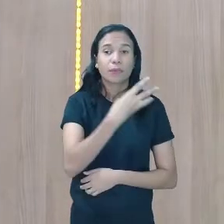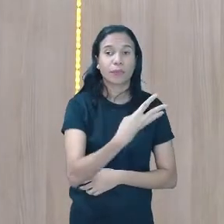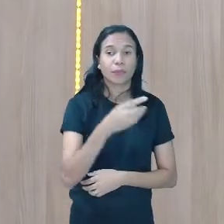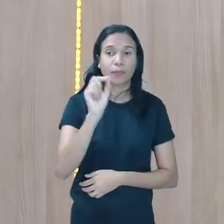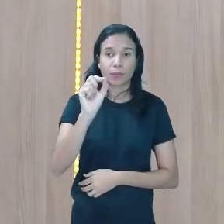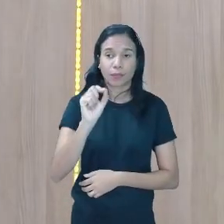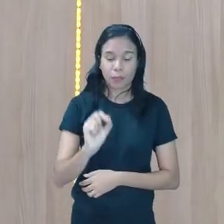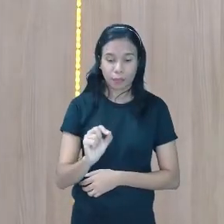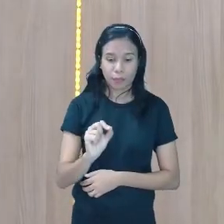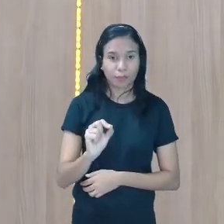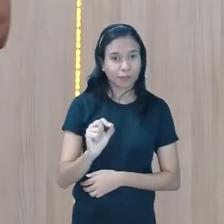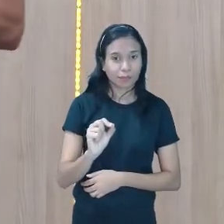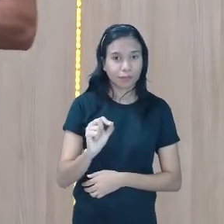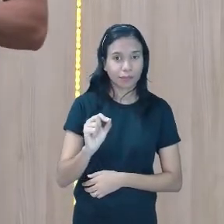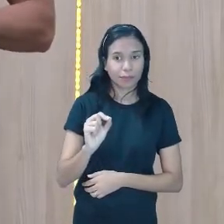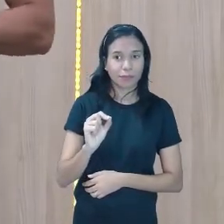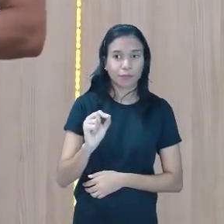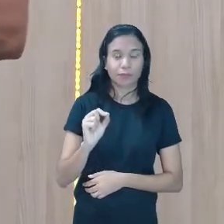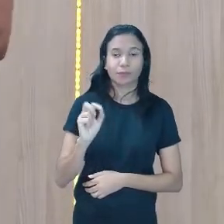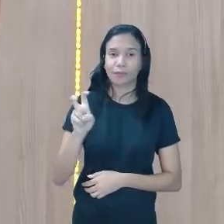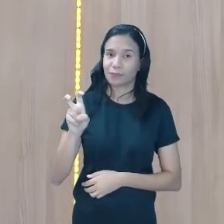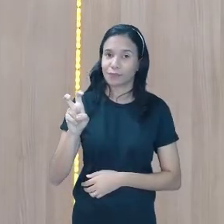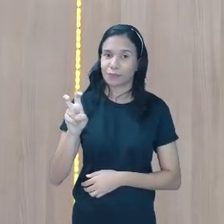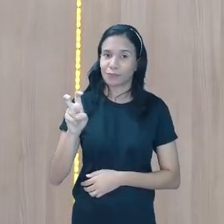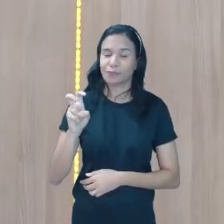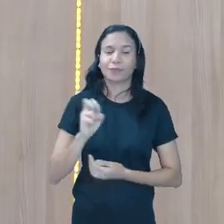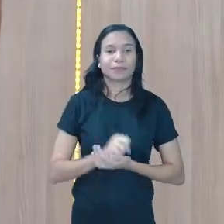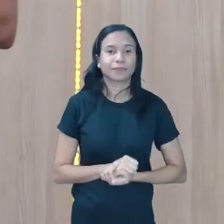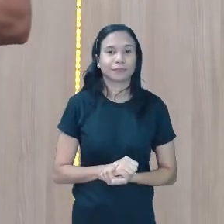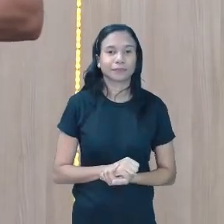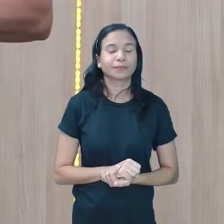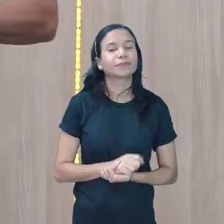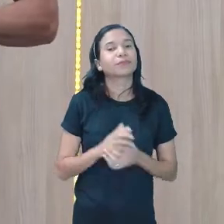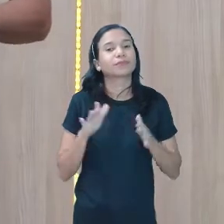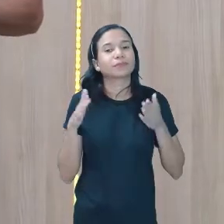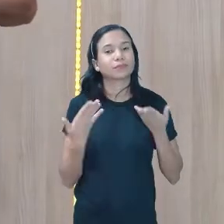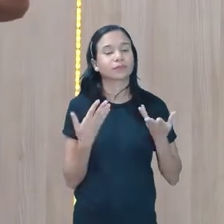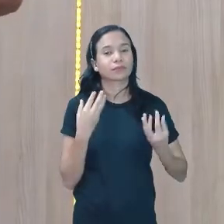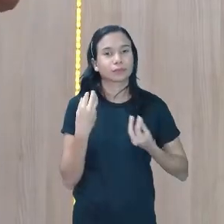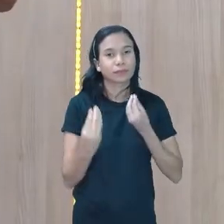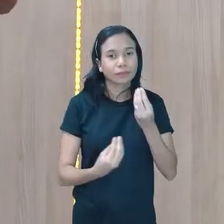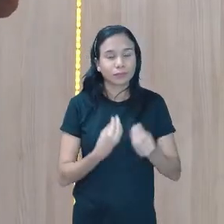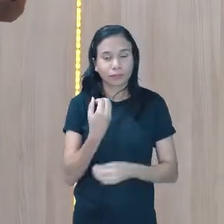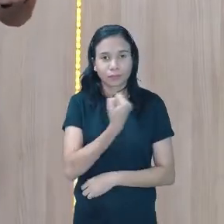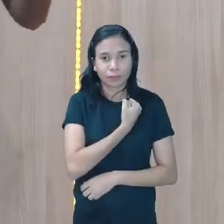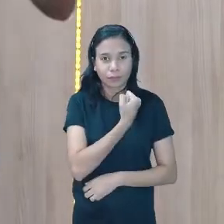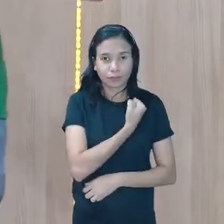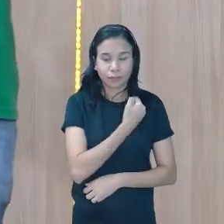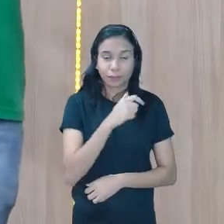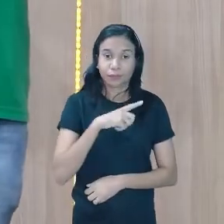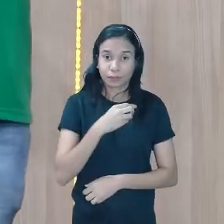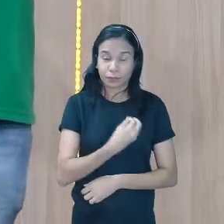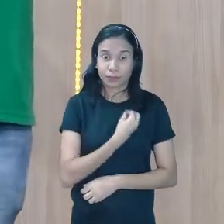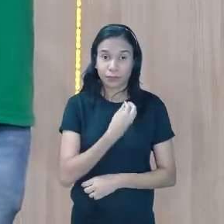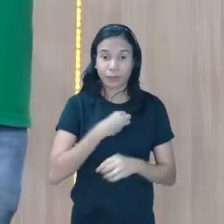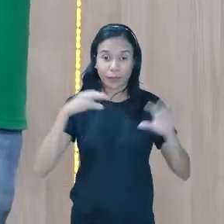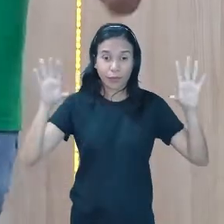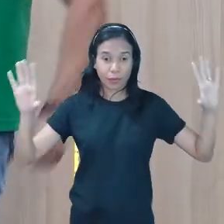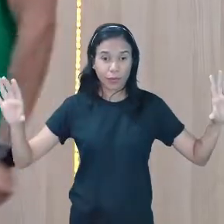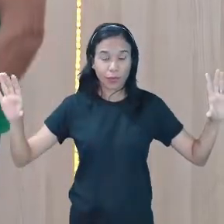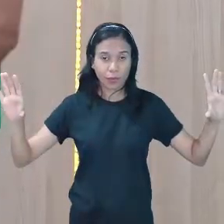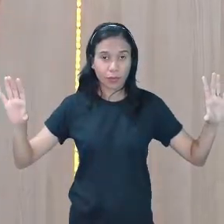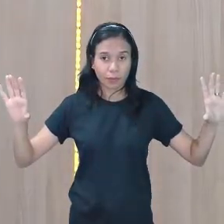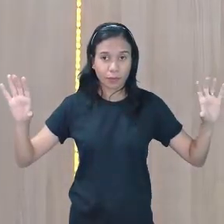3, com aqueles dois pontinhos de divisão e 5. Então, os números que estão nos